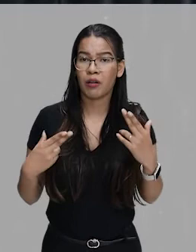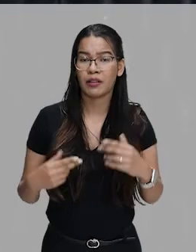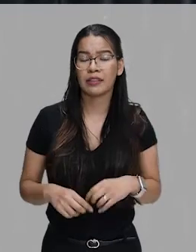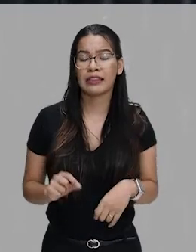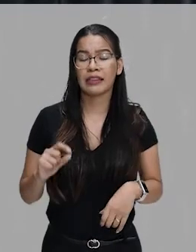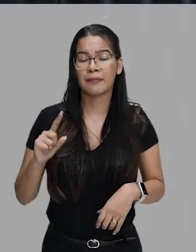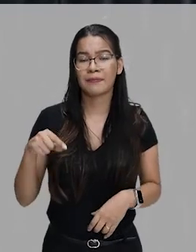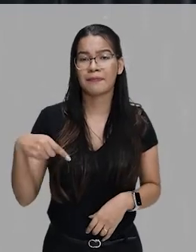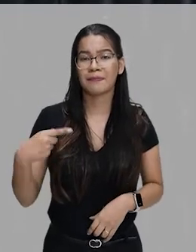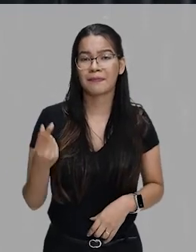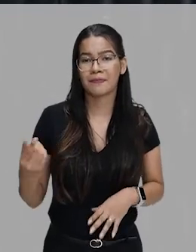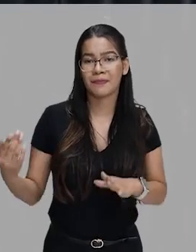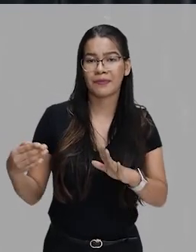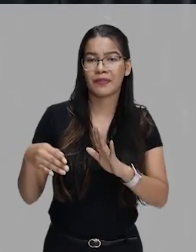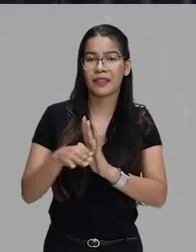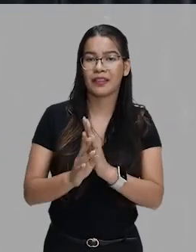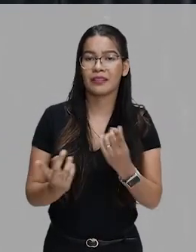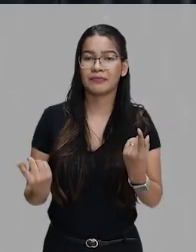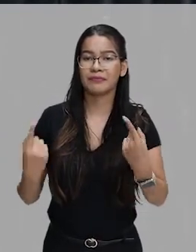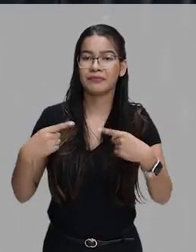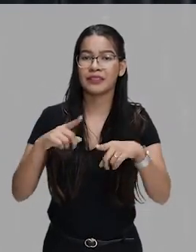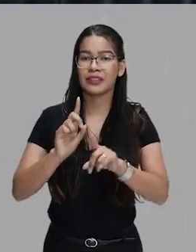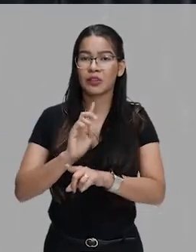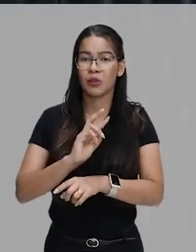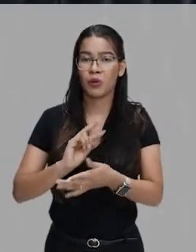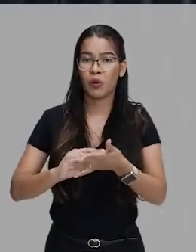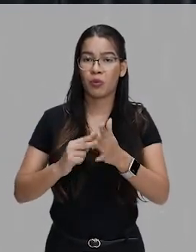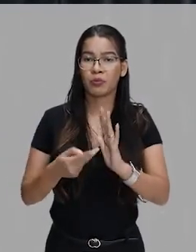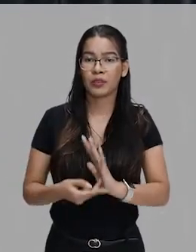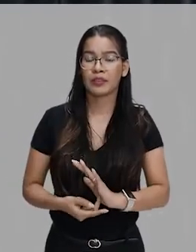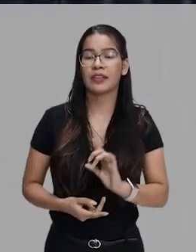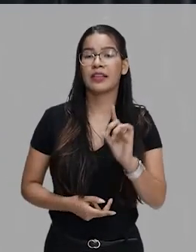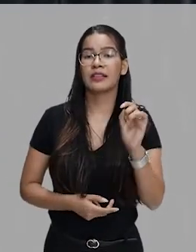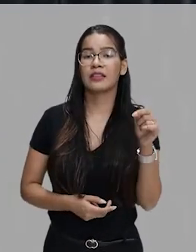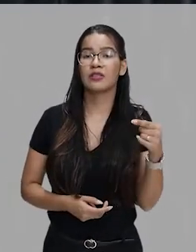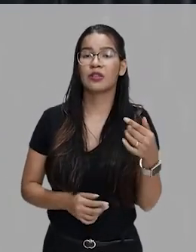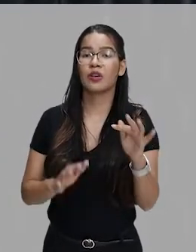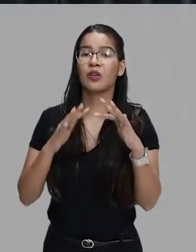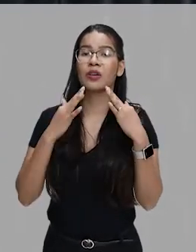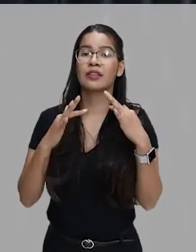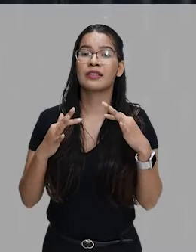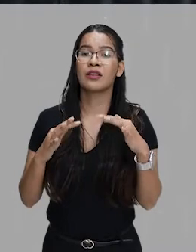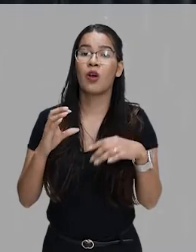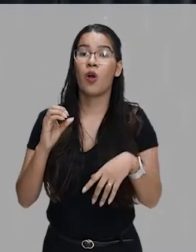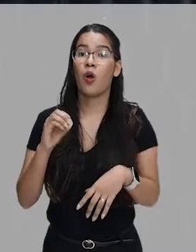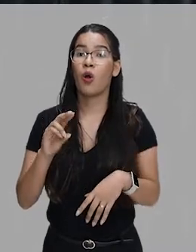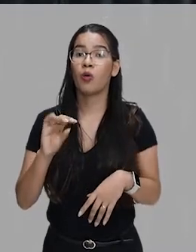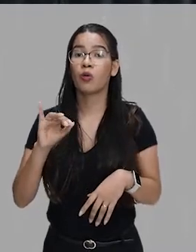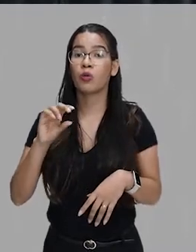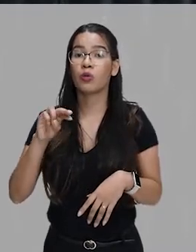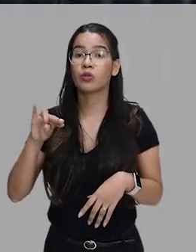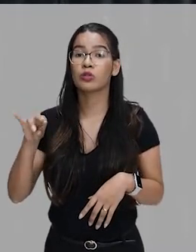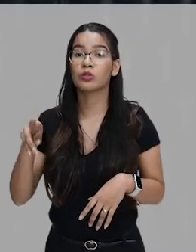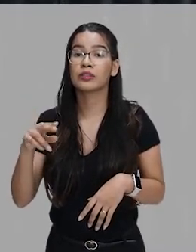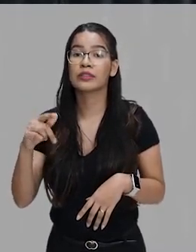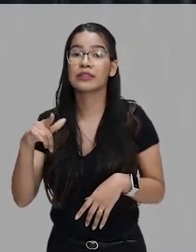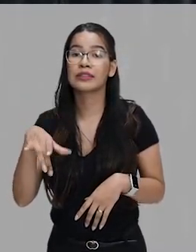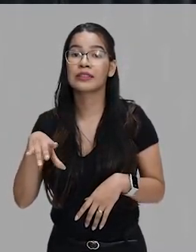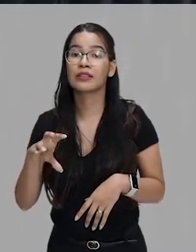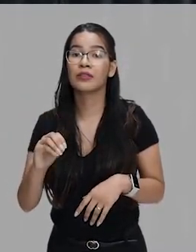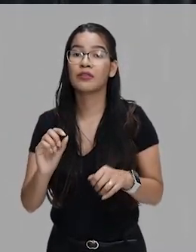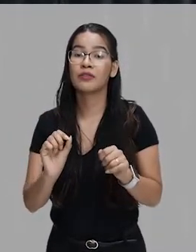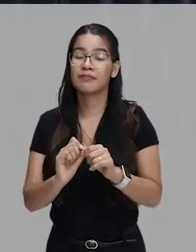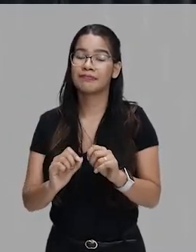próxima oração vem com sentido contrário, tá certo? É isso que as orações, as conjunções coordenativas fazem. Então, qual